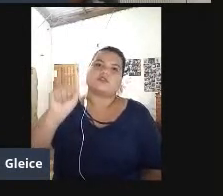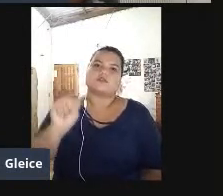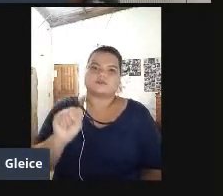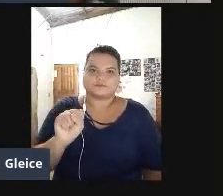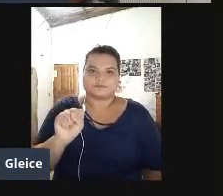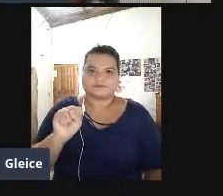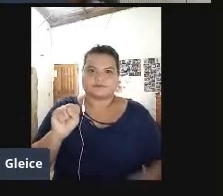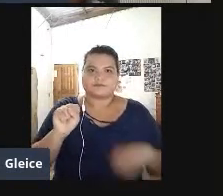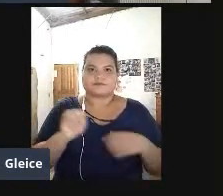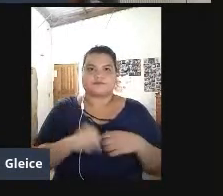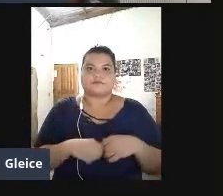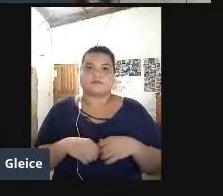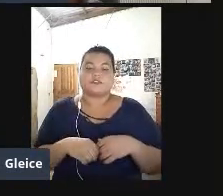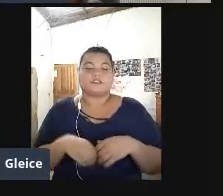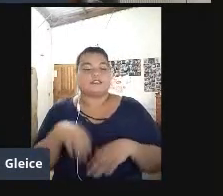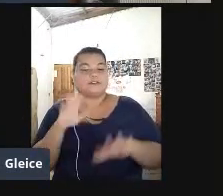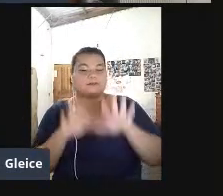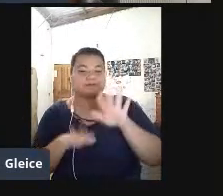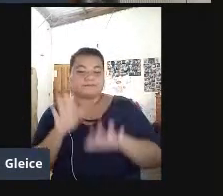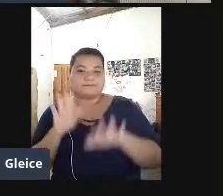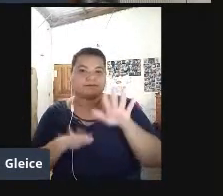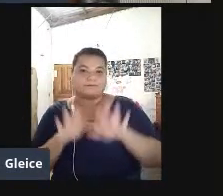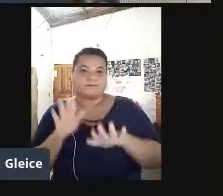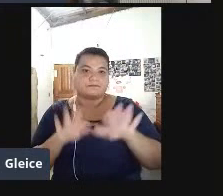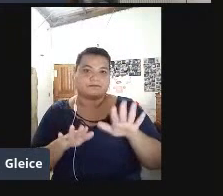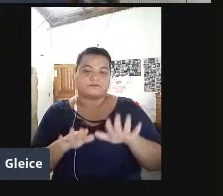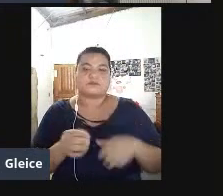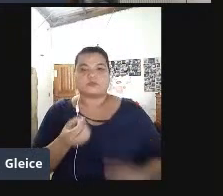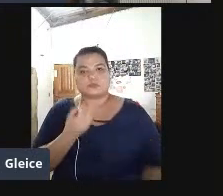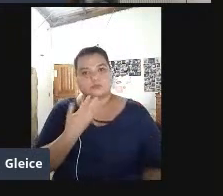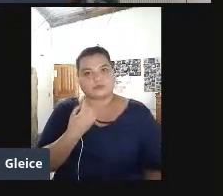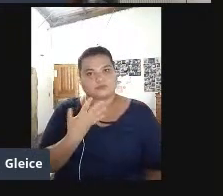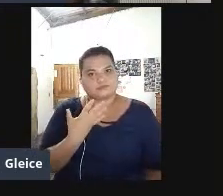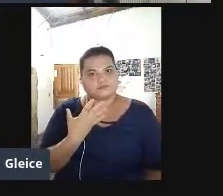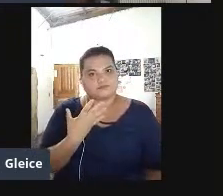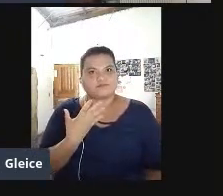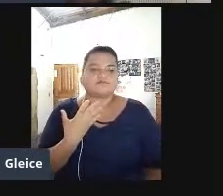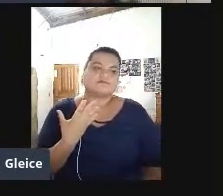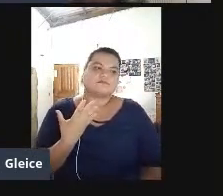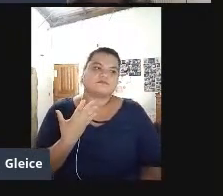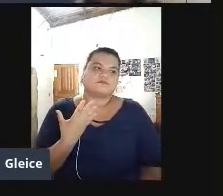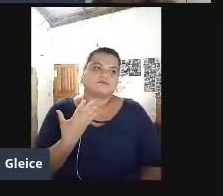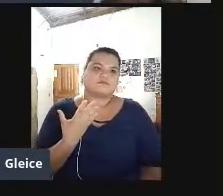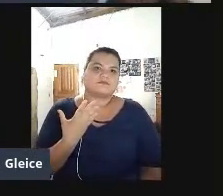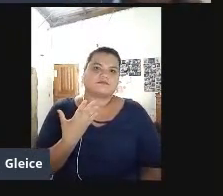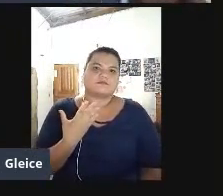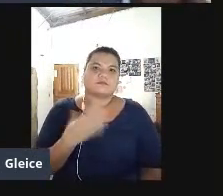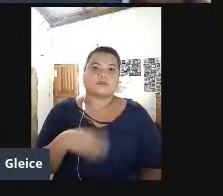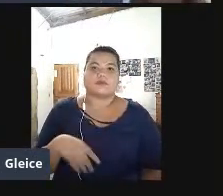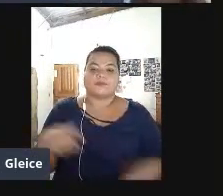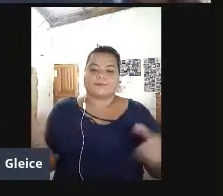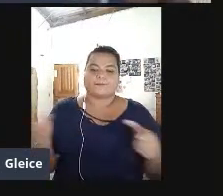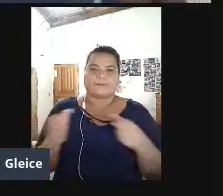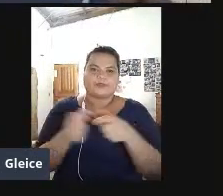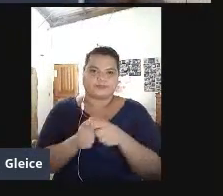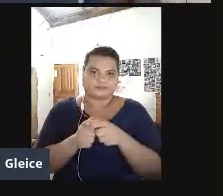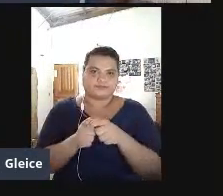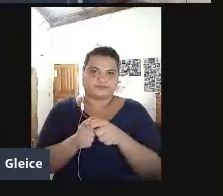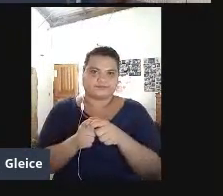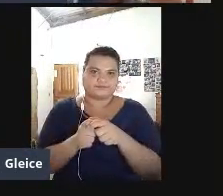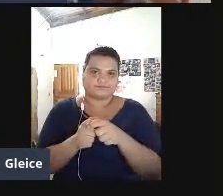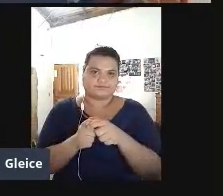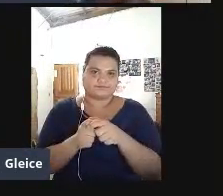restrição calórica talvez seja interessante, uma restrição proteica não. Né? O VET mínimo foi de um paciente com 1.575